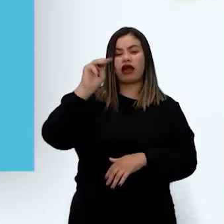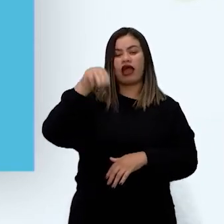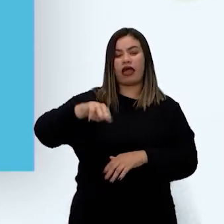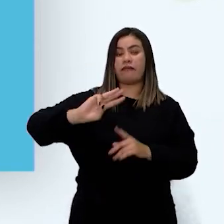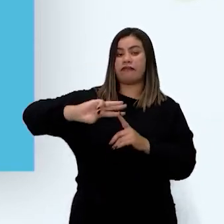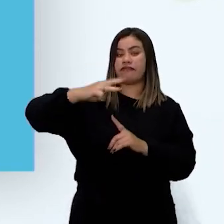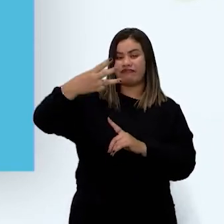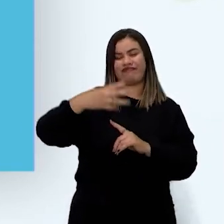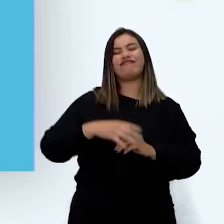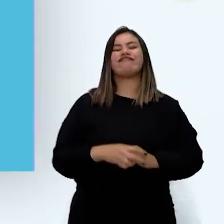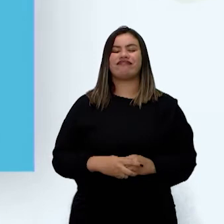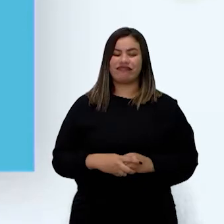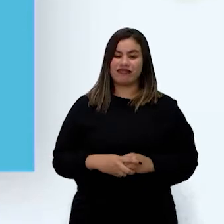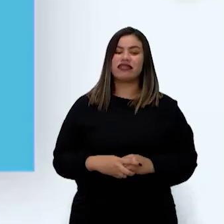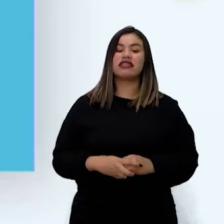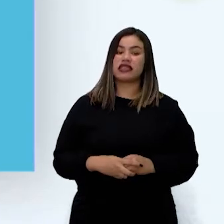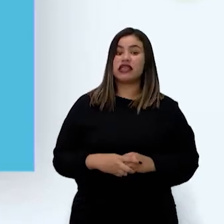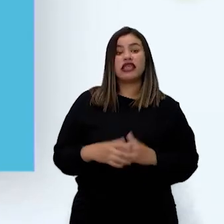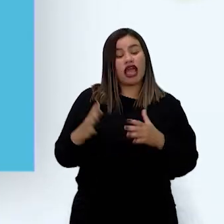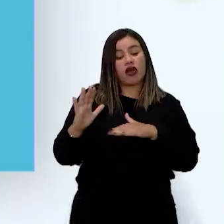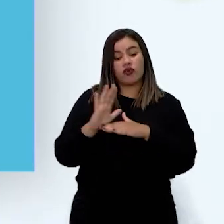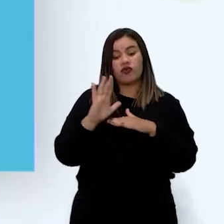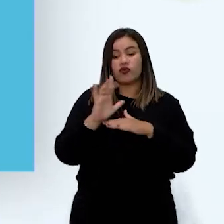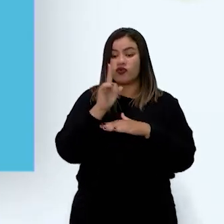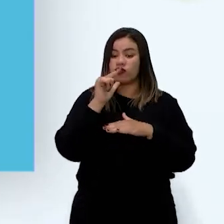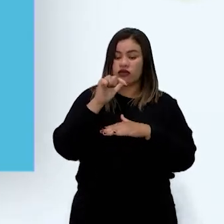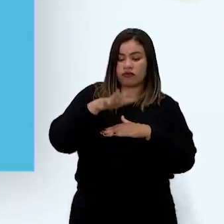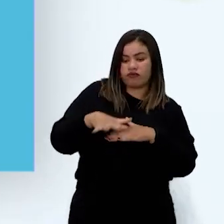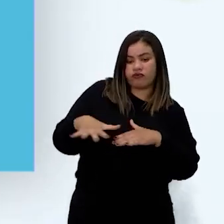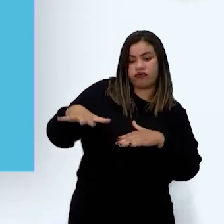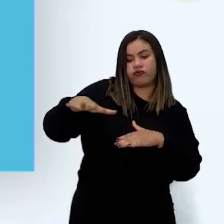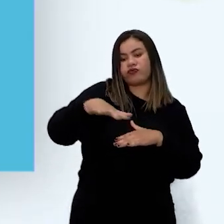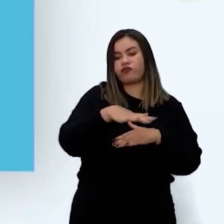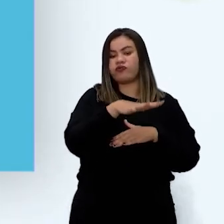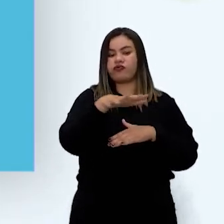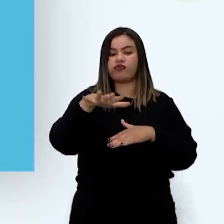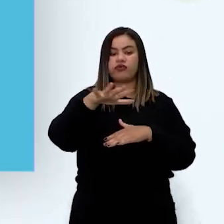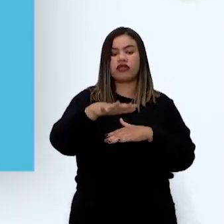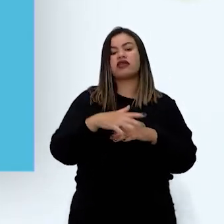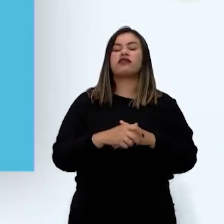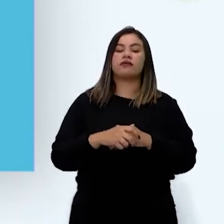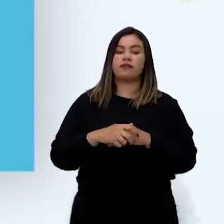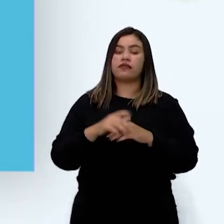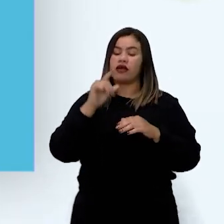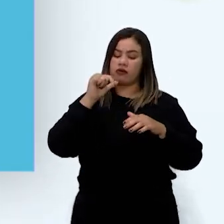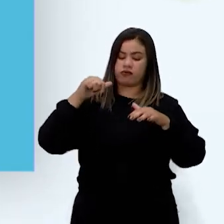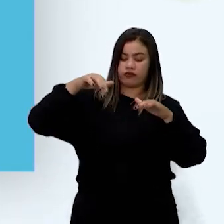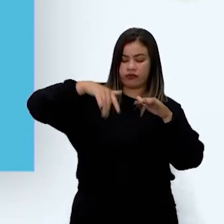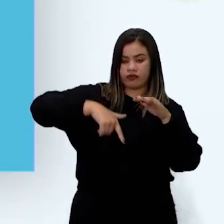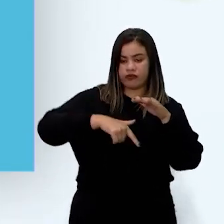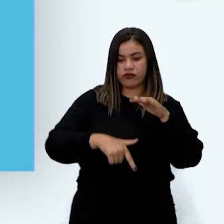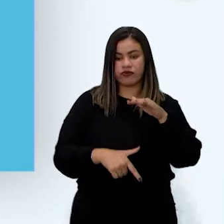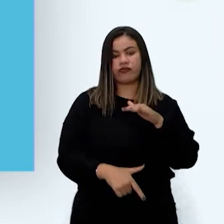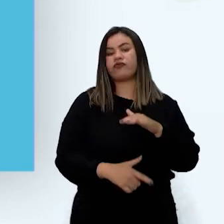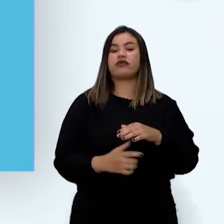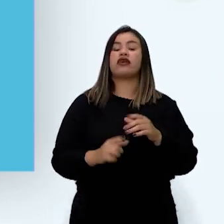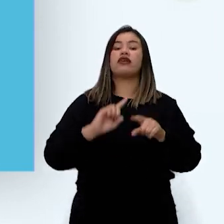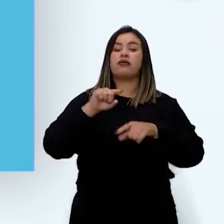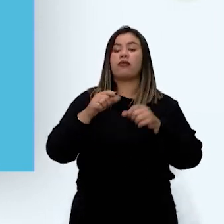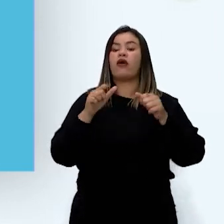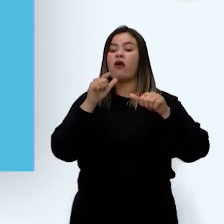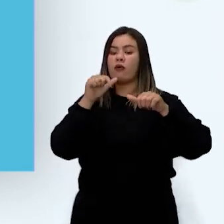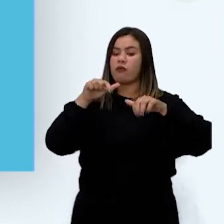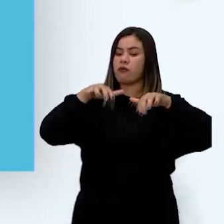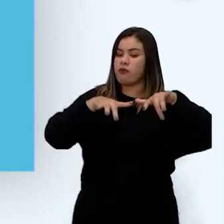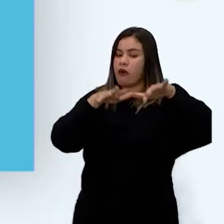ano. É esse saldo que alimenta as nascentes dos rios, recarrega os depósitos subterrâneos e depois retorna aos oceanos